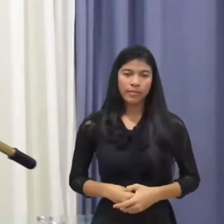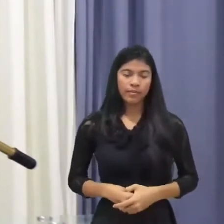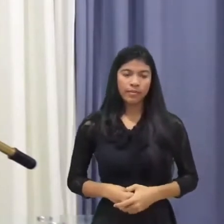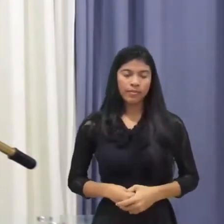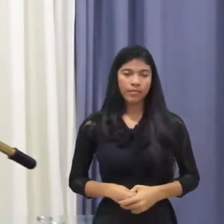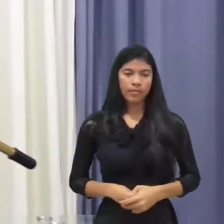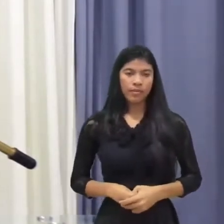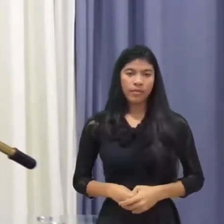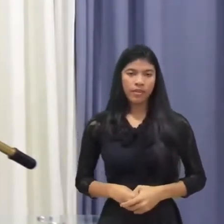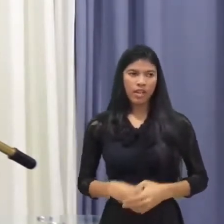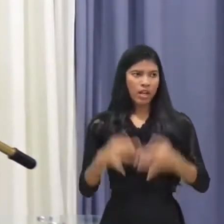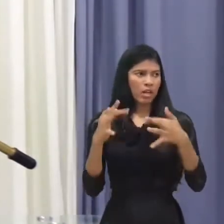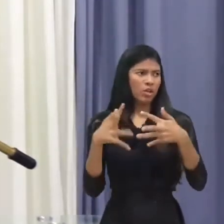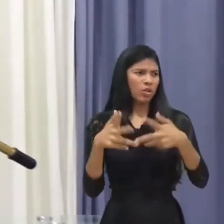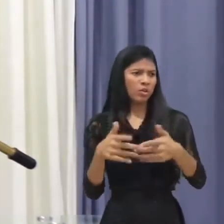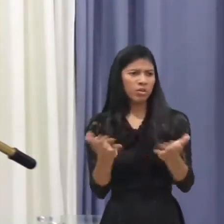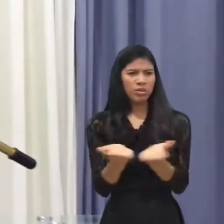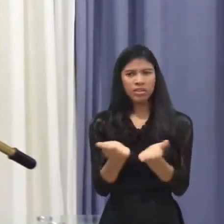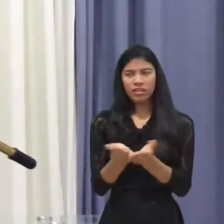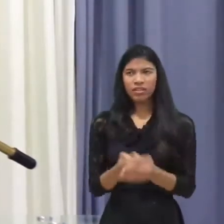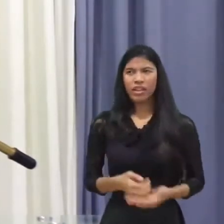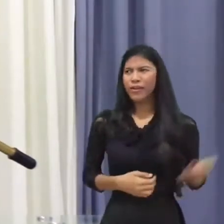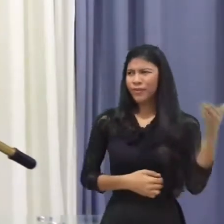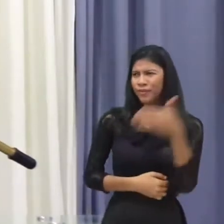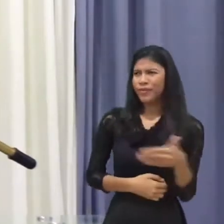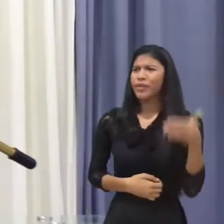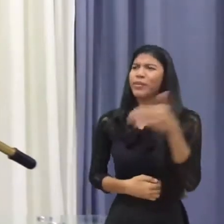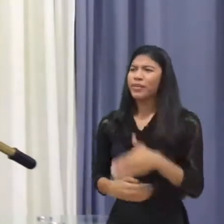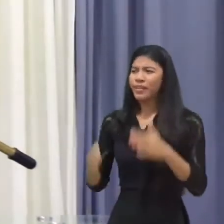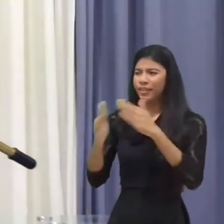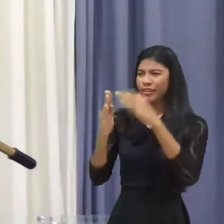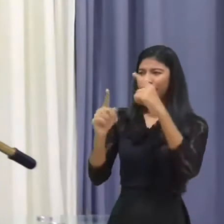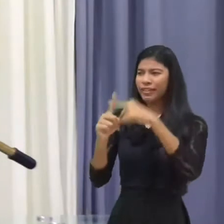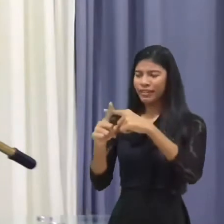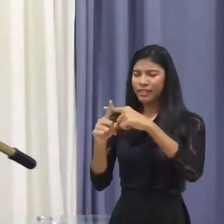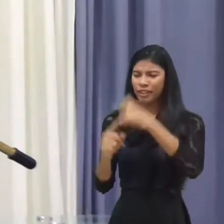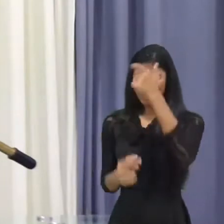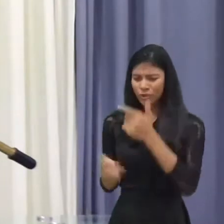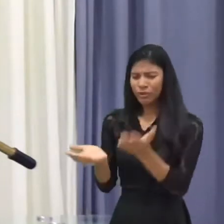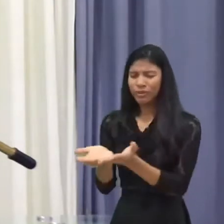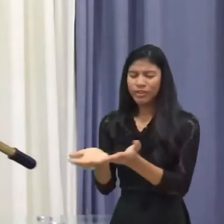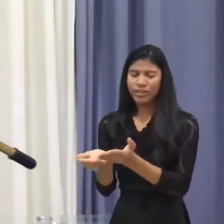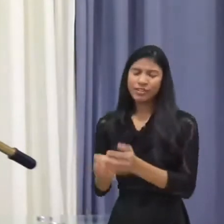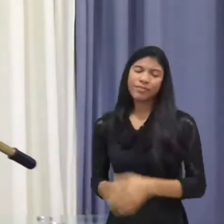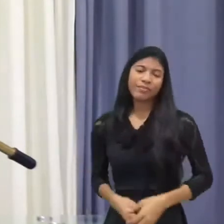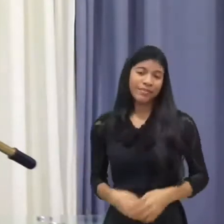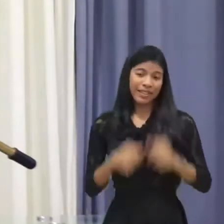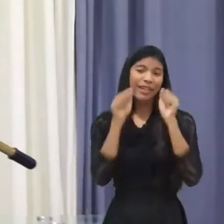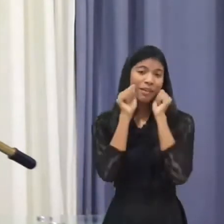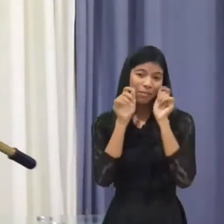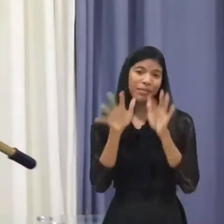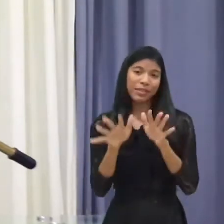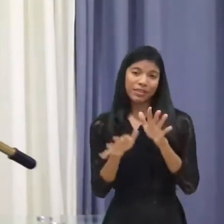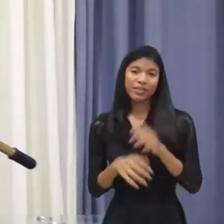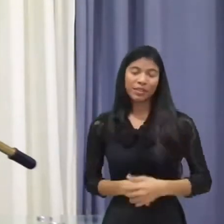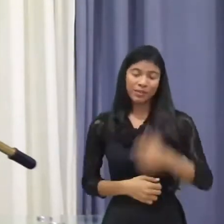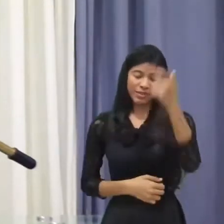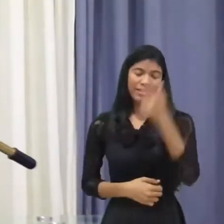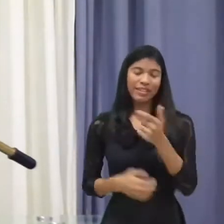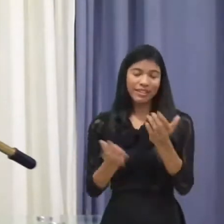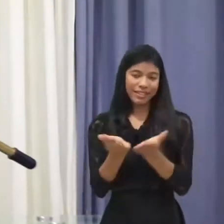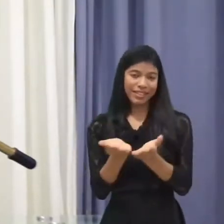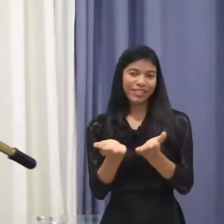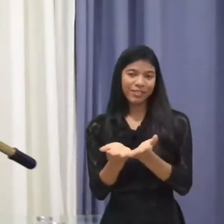Não é todo mundo: eu estou na igreja lá, eu sou crente. É uma bênção, declarar que é crente já é uma grande coisa.